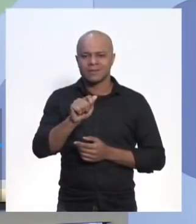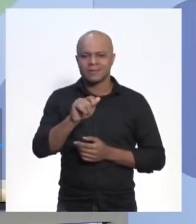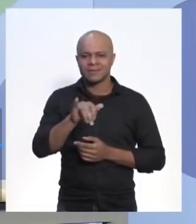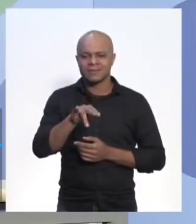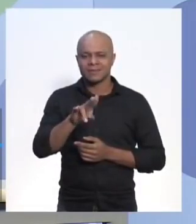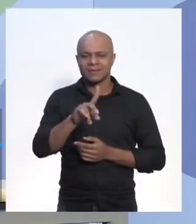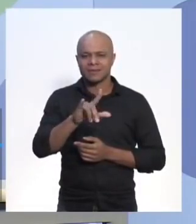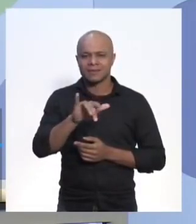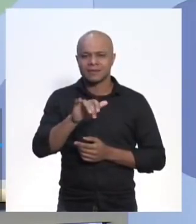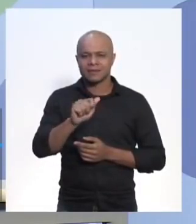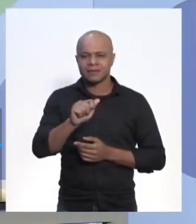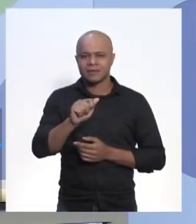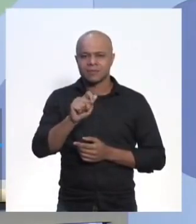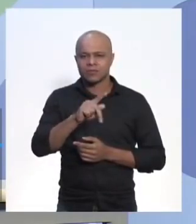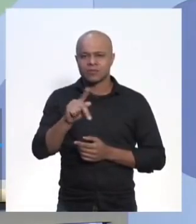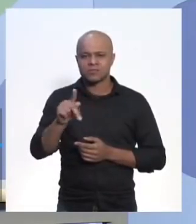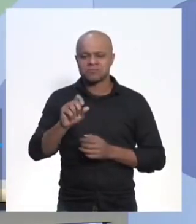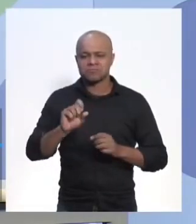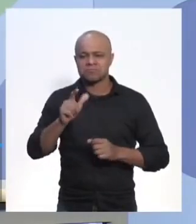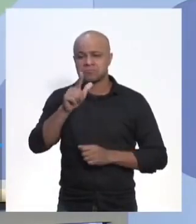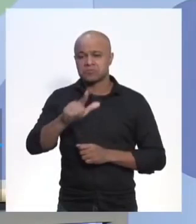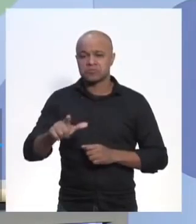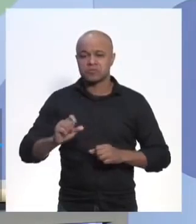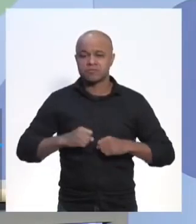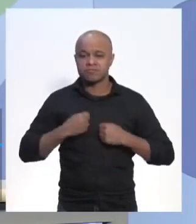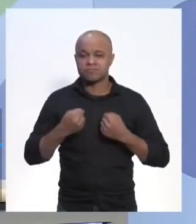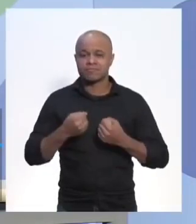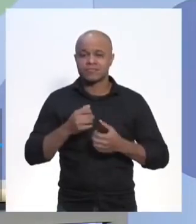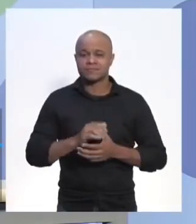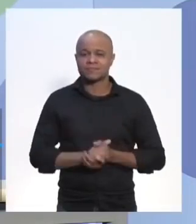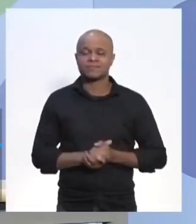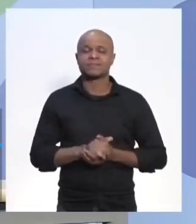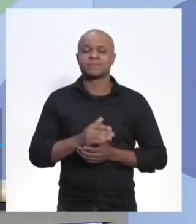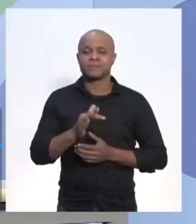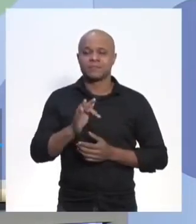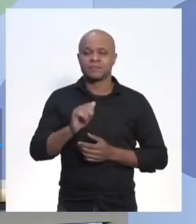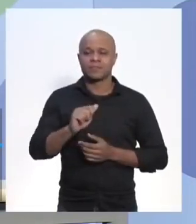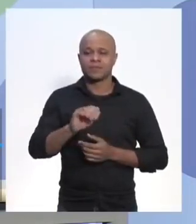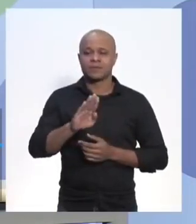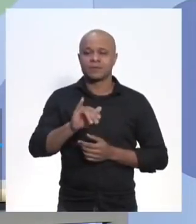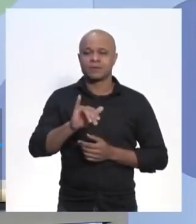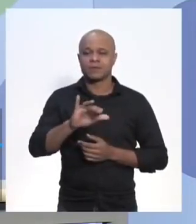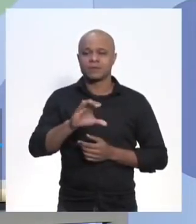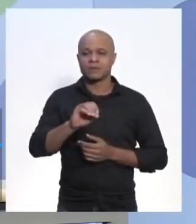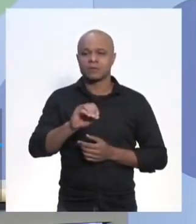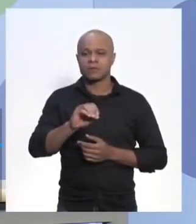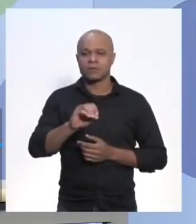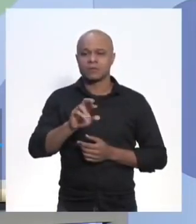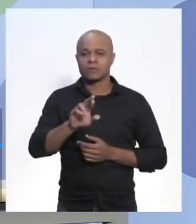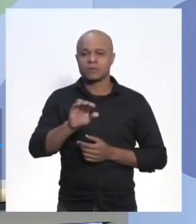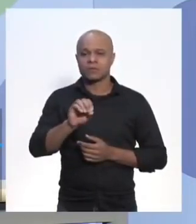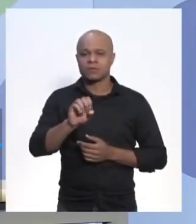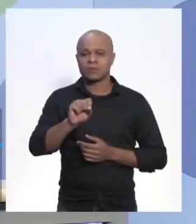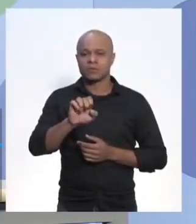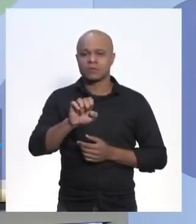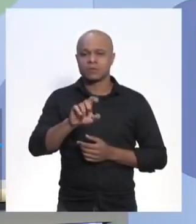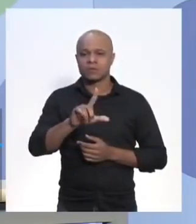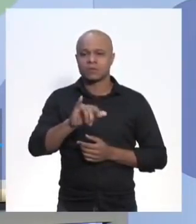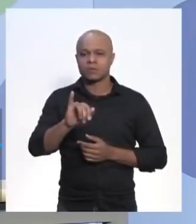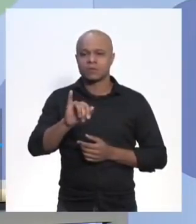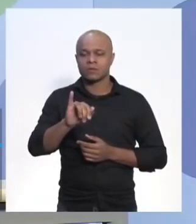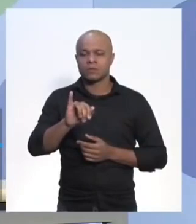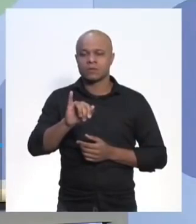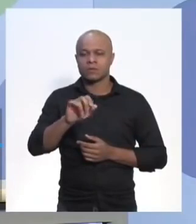Alberto. E os professores continuam incentivando. Entre eles, Fábio, Roseli, Renata, Neide e